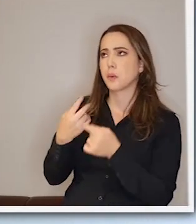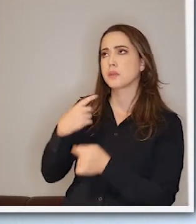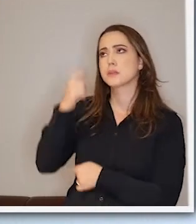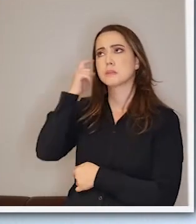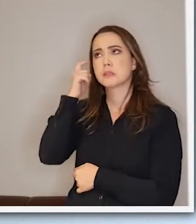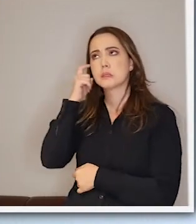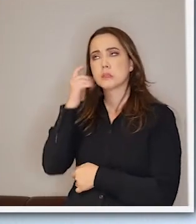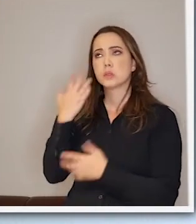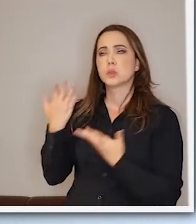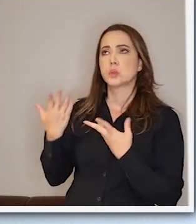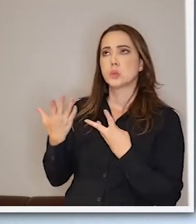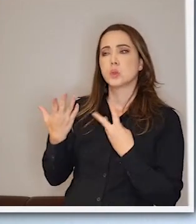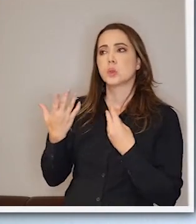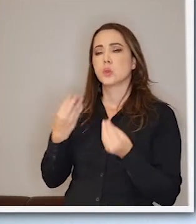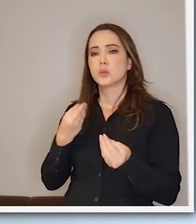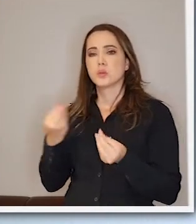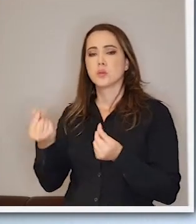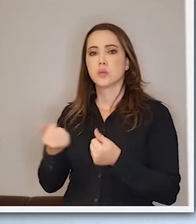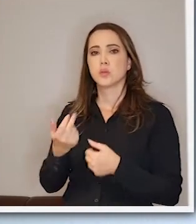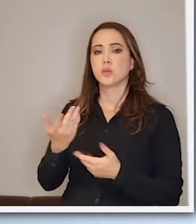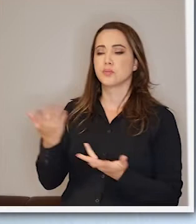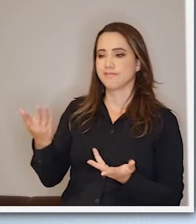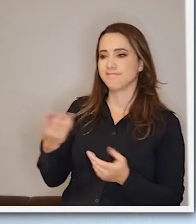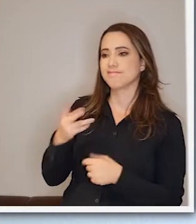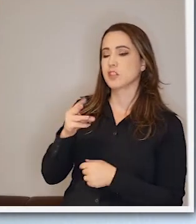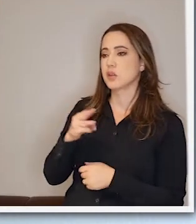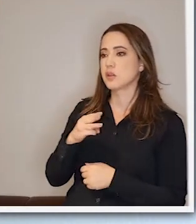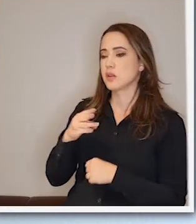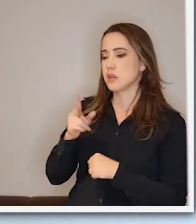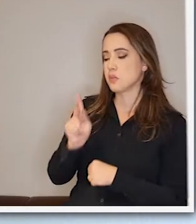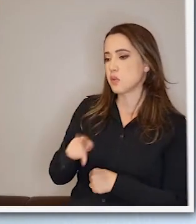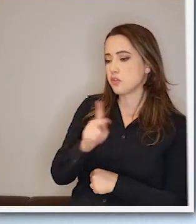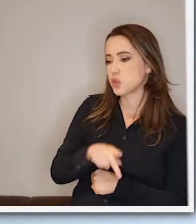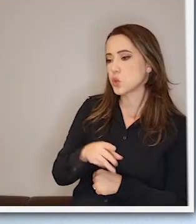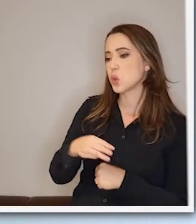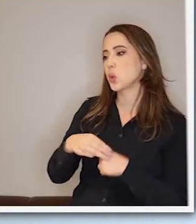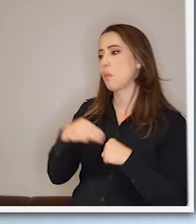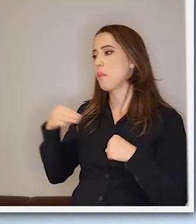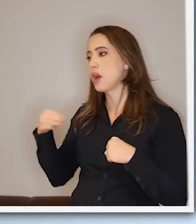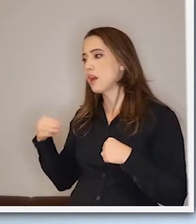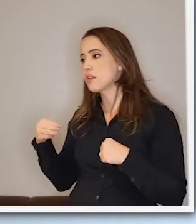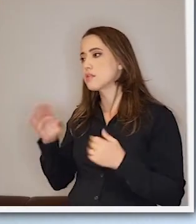também. E aí, quando passou pela sua cabeça, mestre,